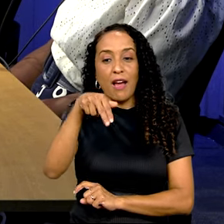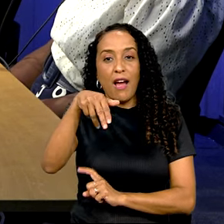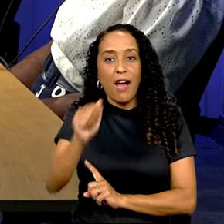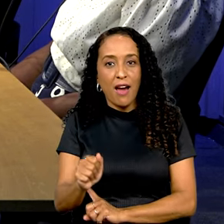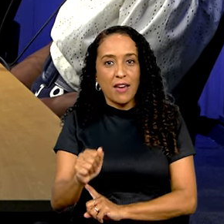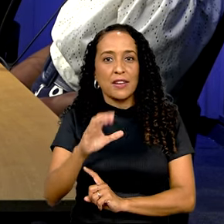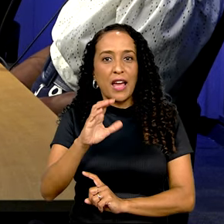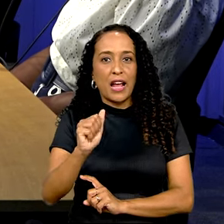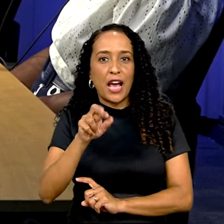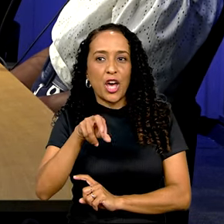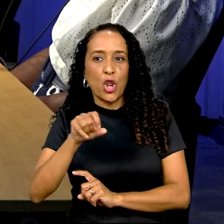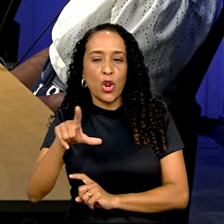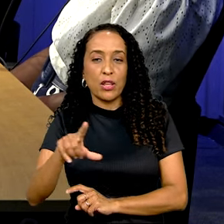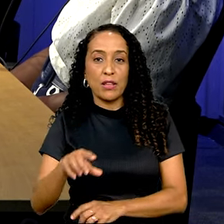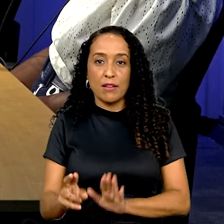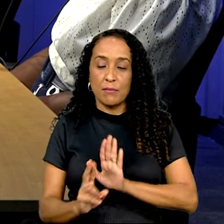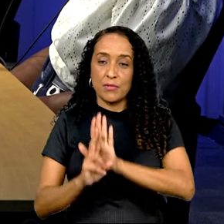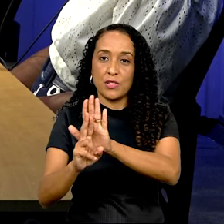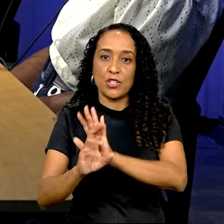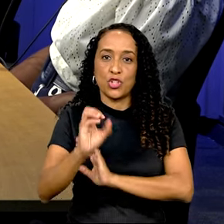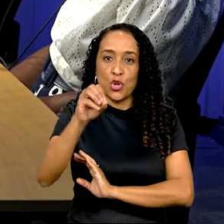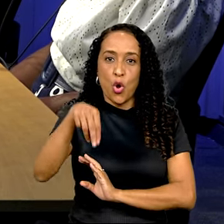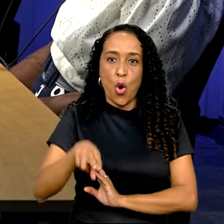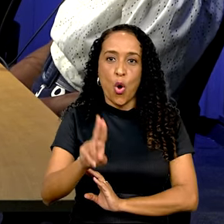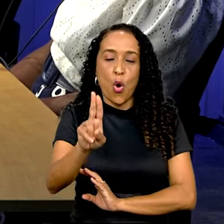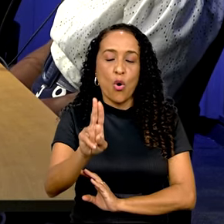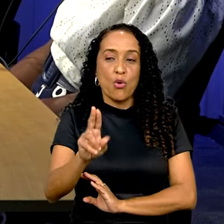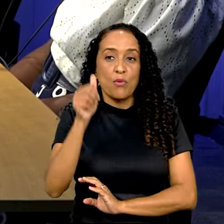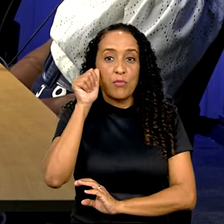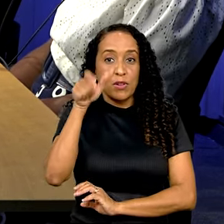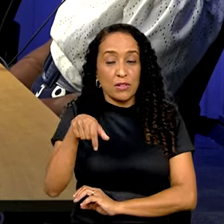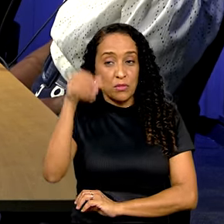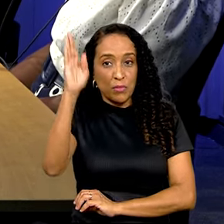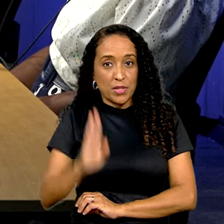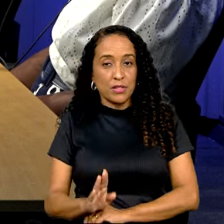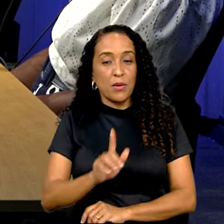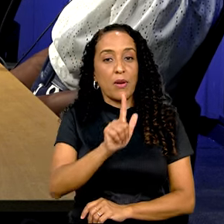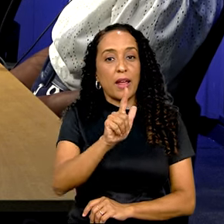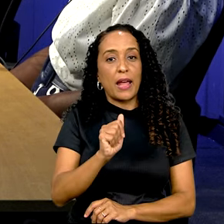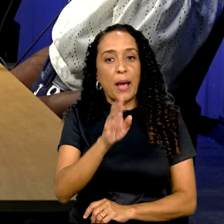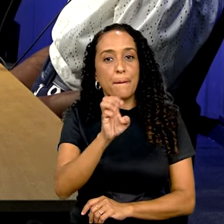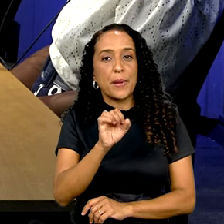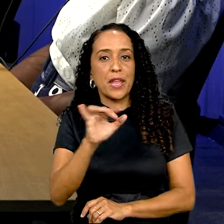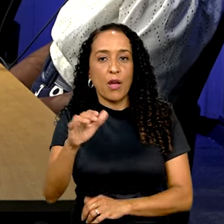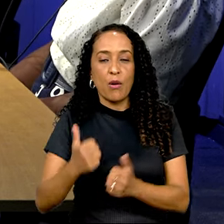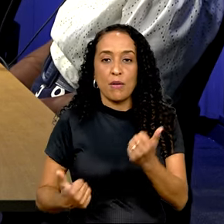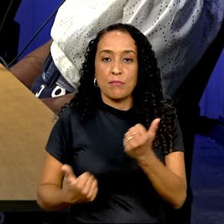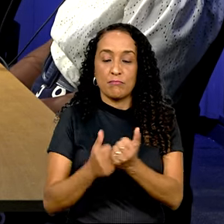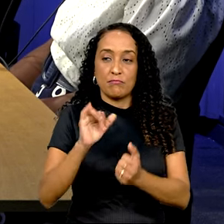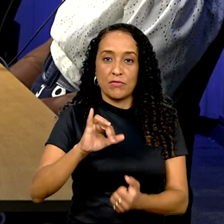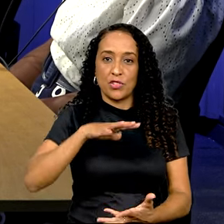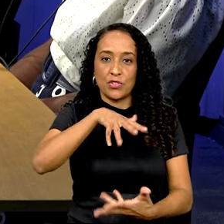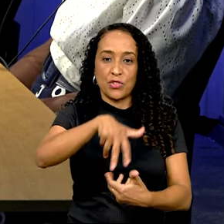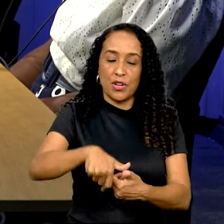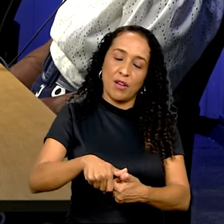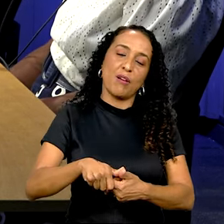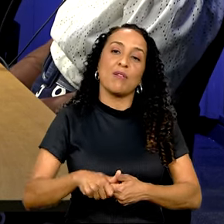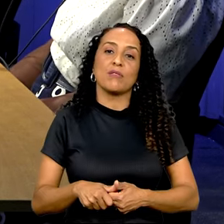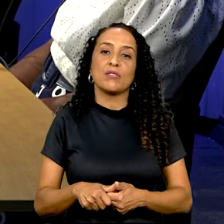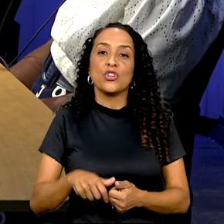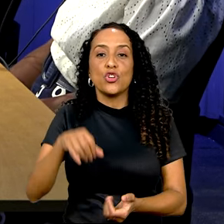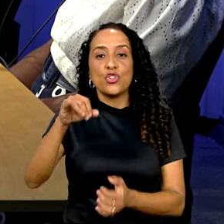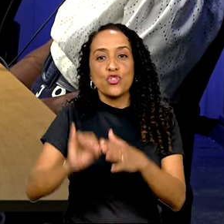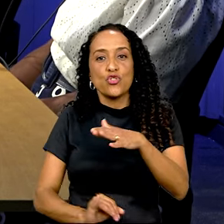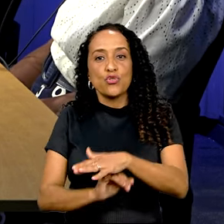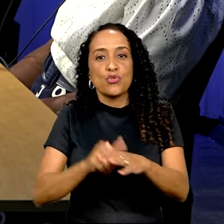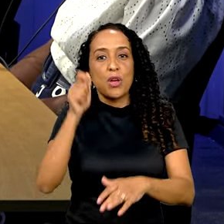Carolina Querino representante da ONU mulheres no Brasil e Gabriel Dantas assessor internacional do Guedes